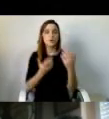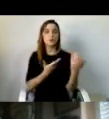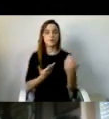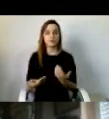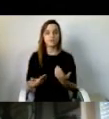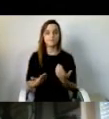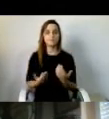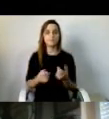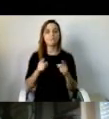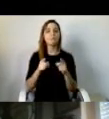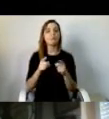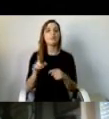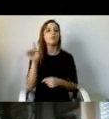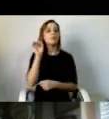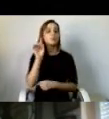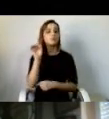são os dados